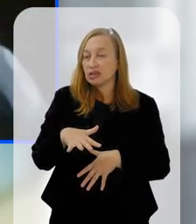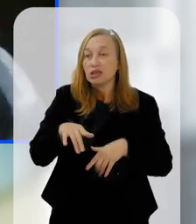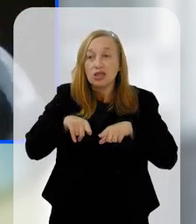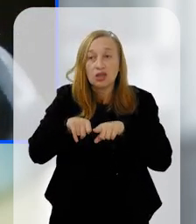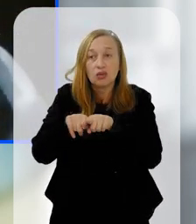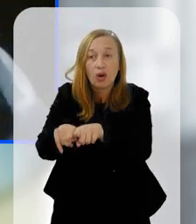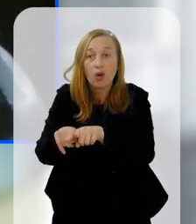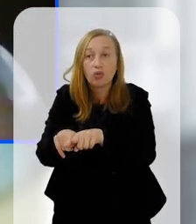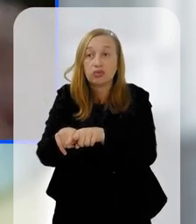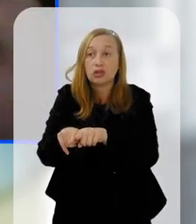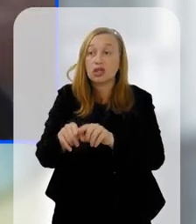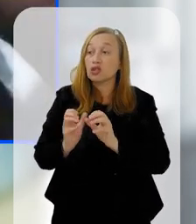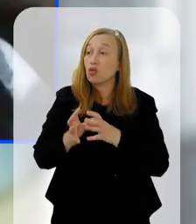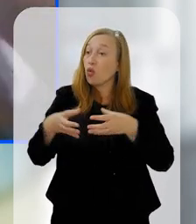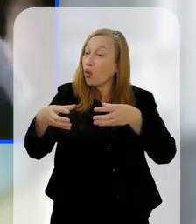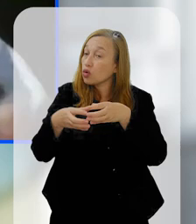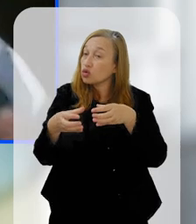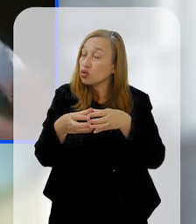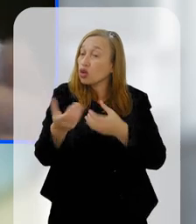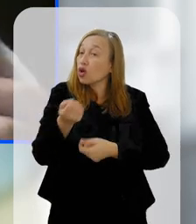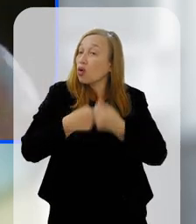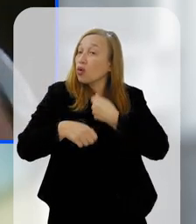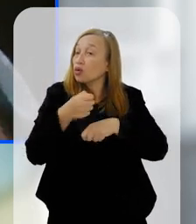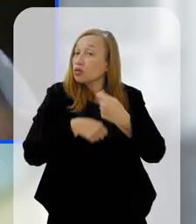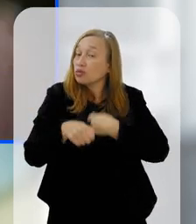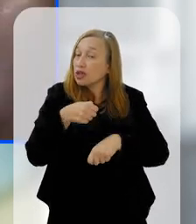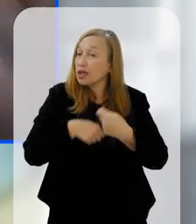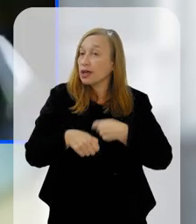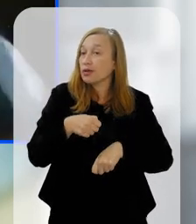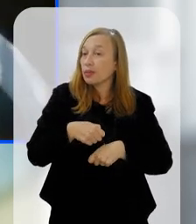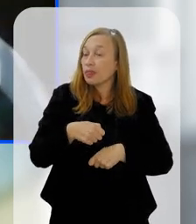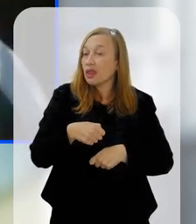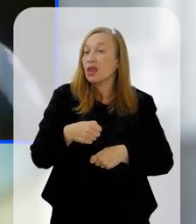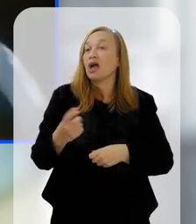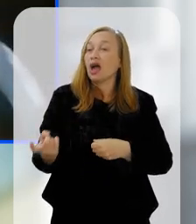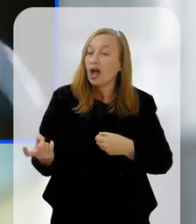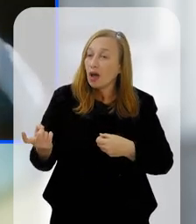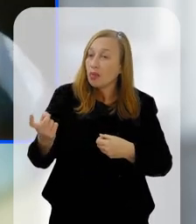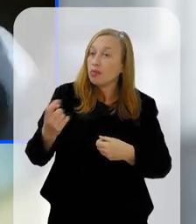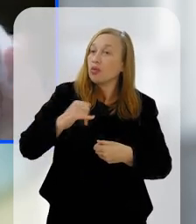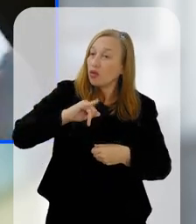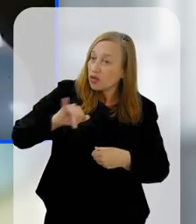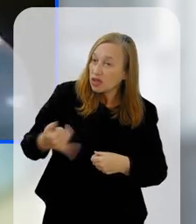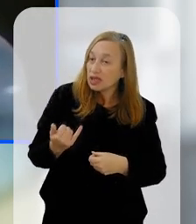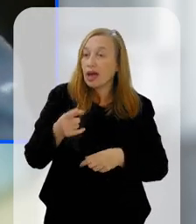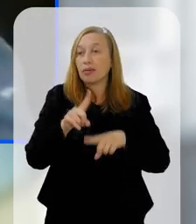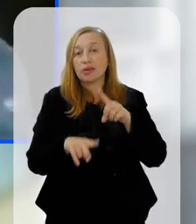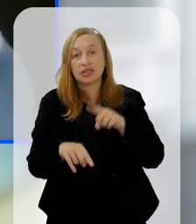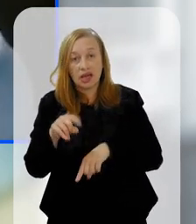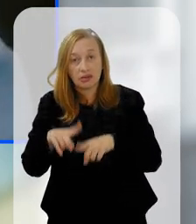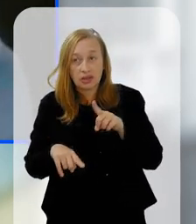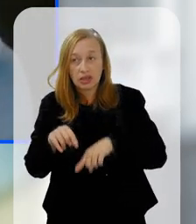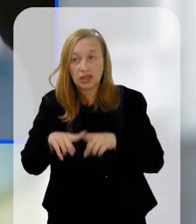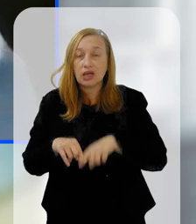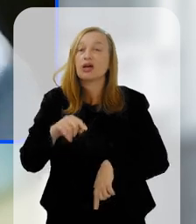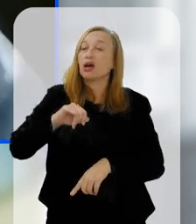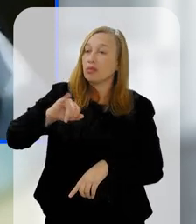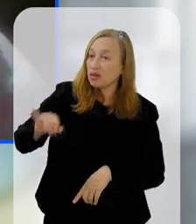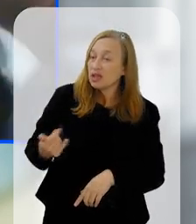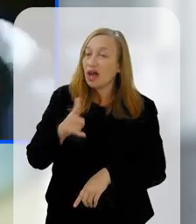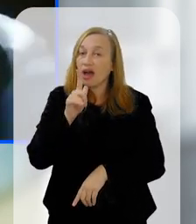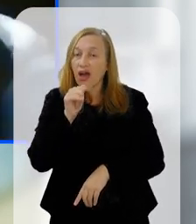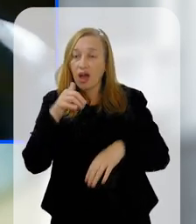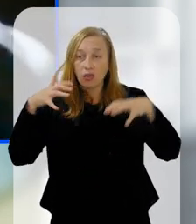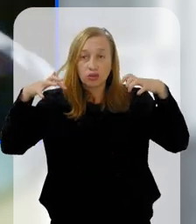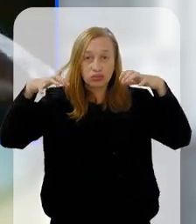dimensões simultaneamente. E esse conjunto vai gerar uma economia de escala. Você vai reaproveitar materiais,